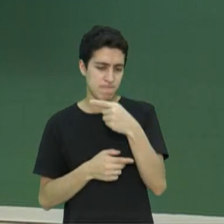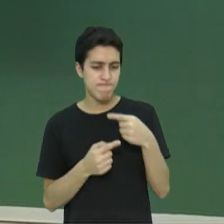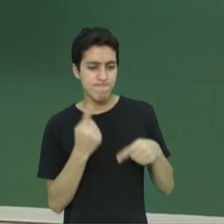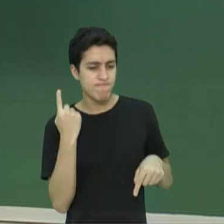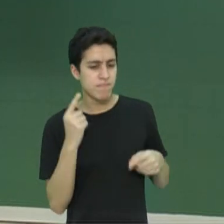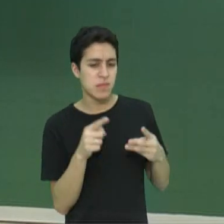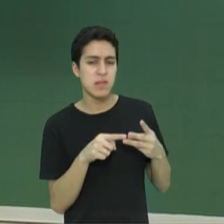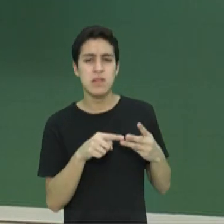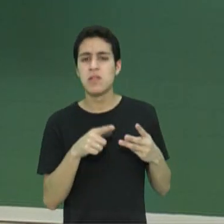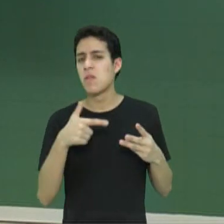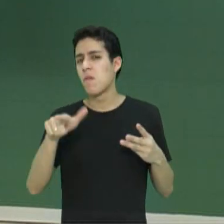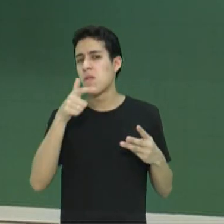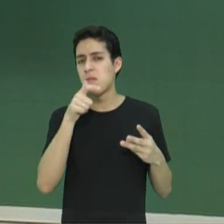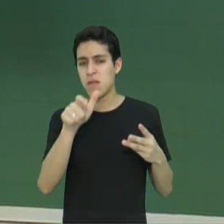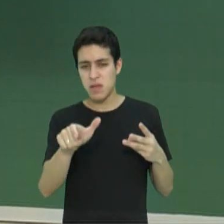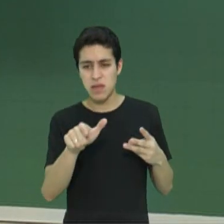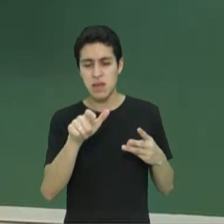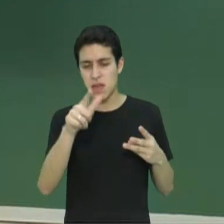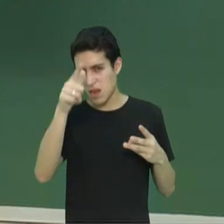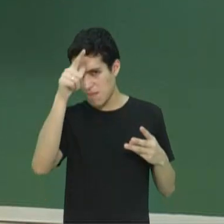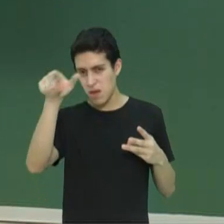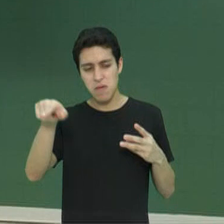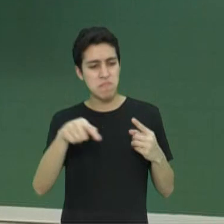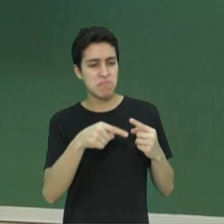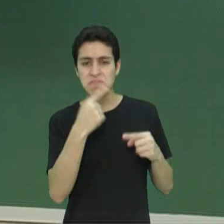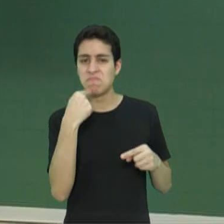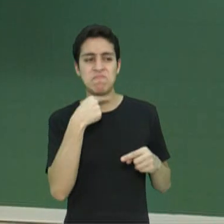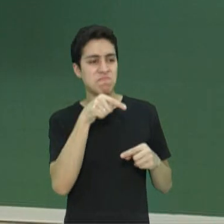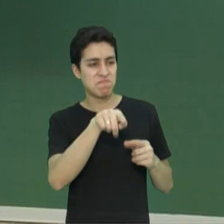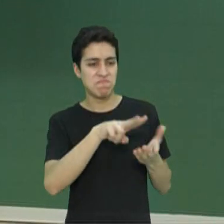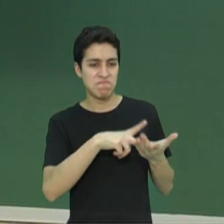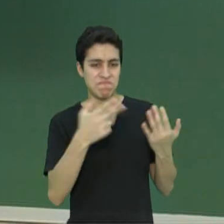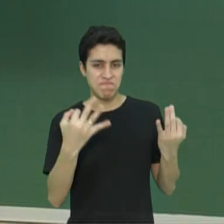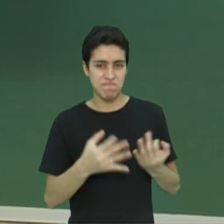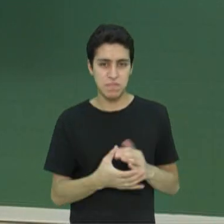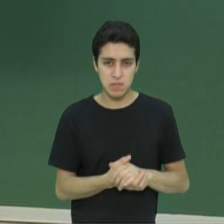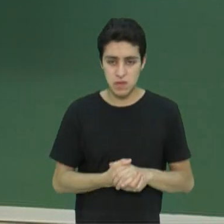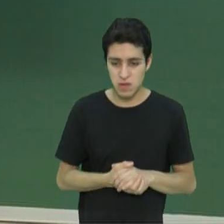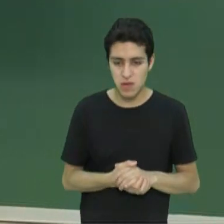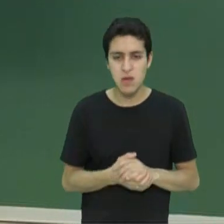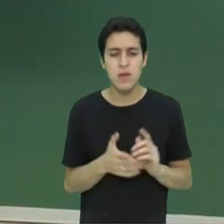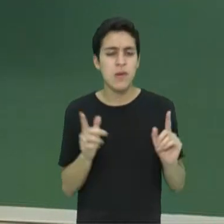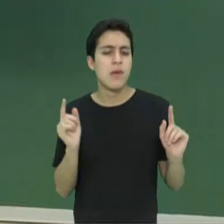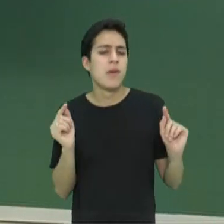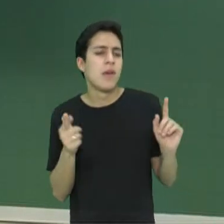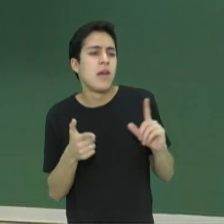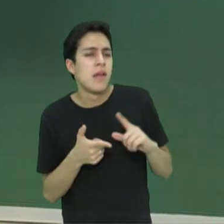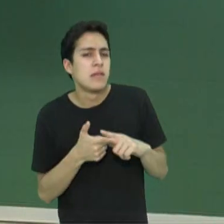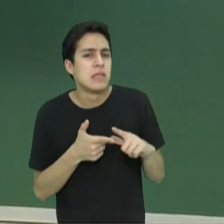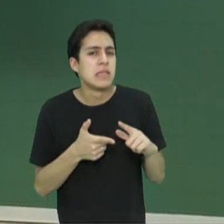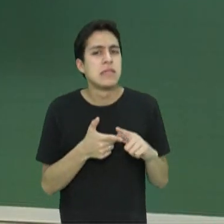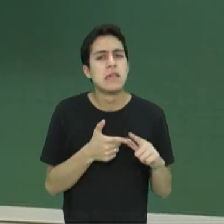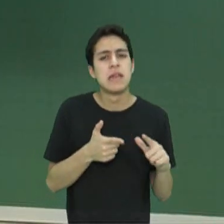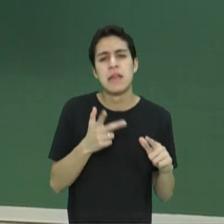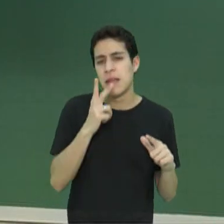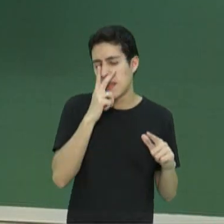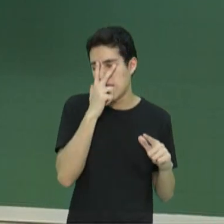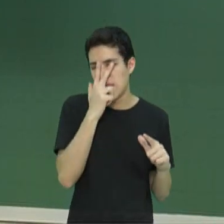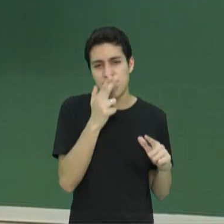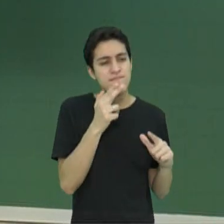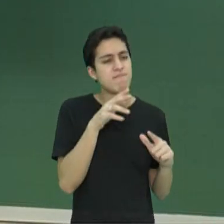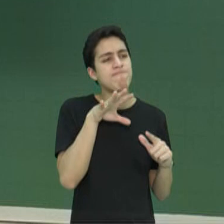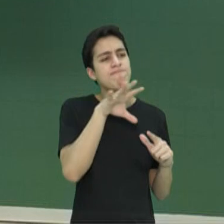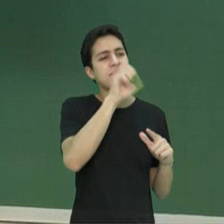A palavra schön, que é belo em alemão, também não vai traduzir isso, certo? Nós temos um problema ali de captar